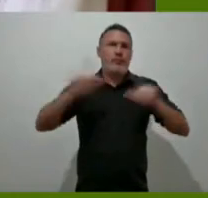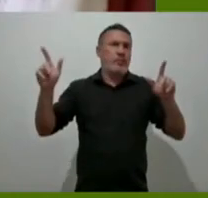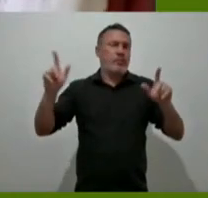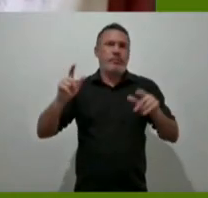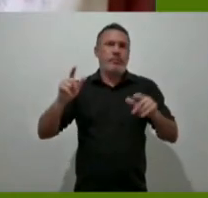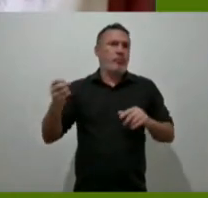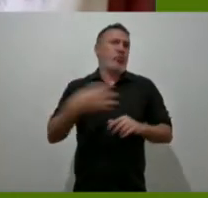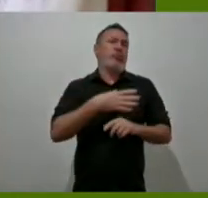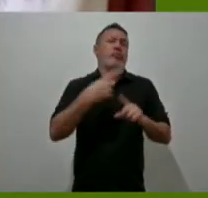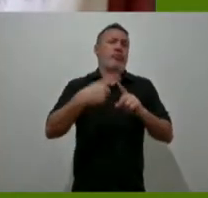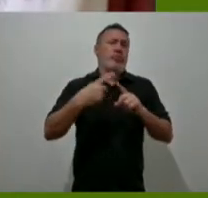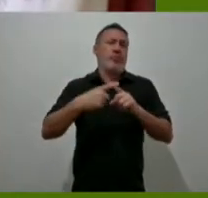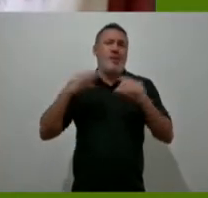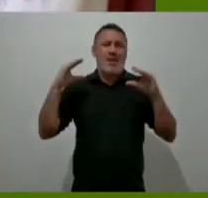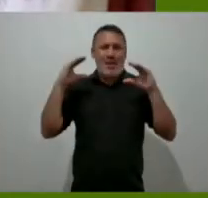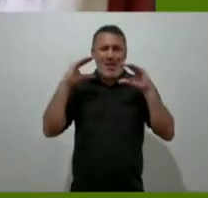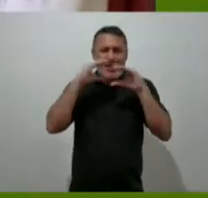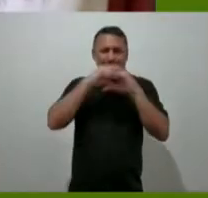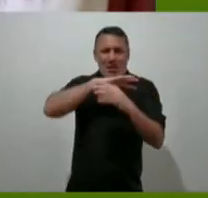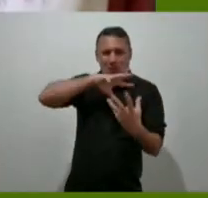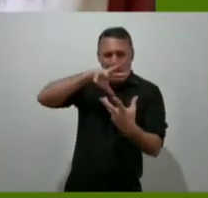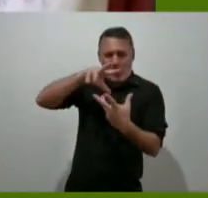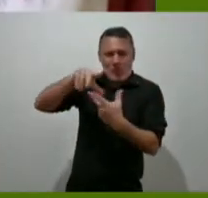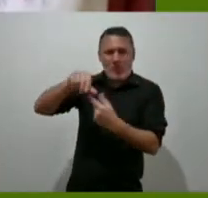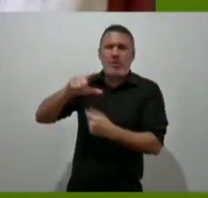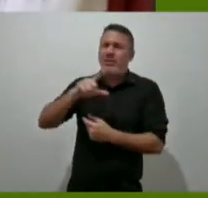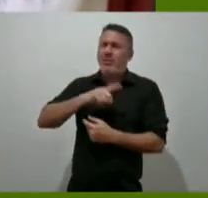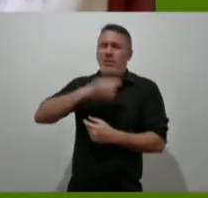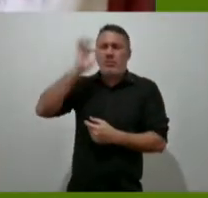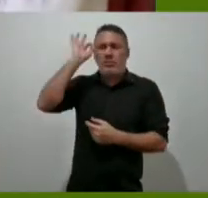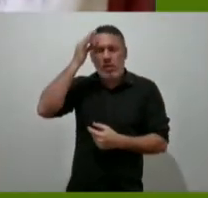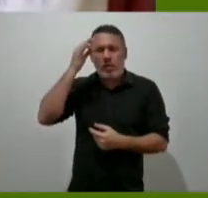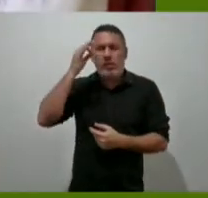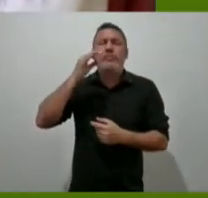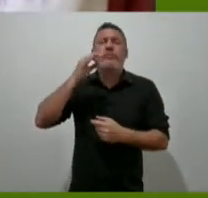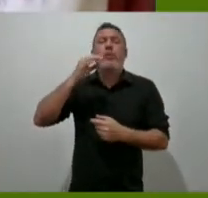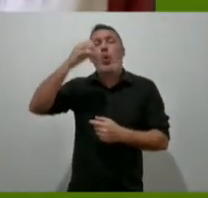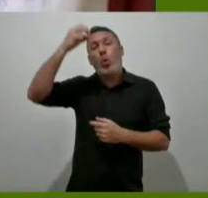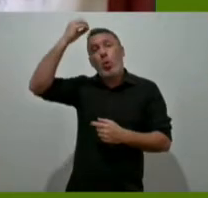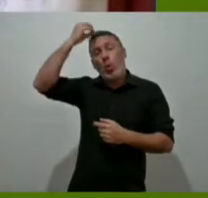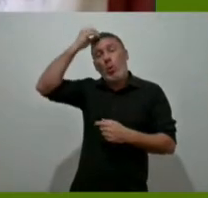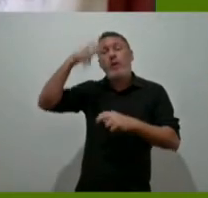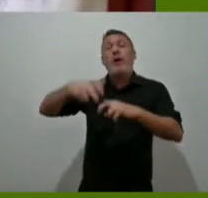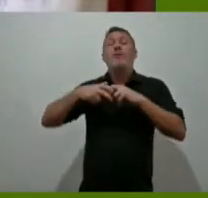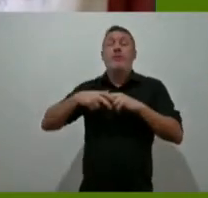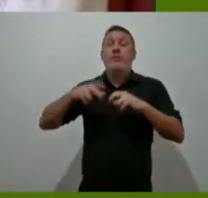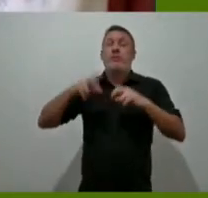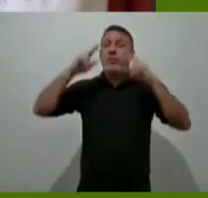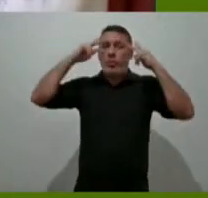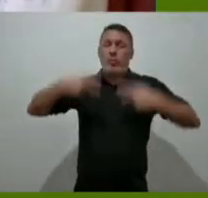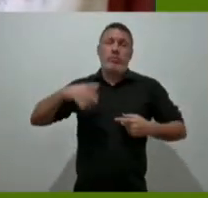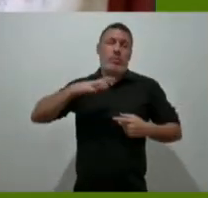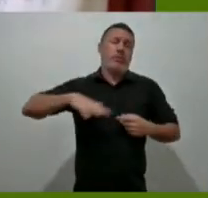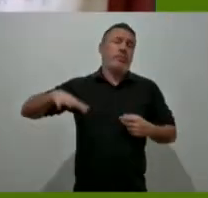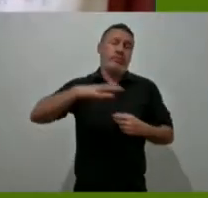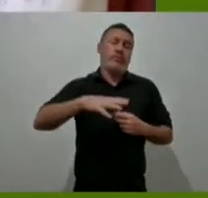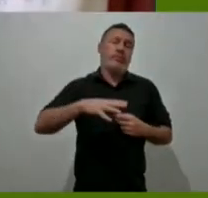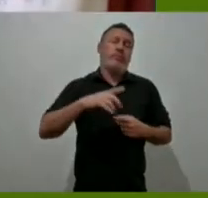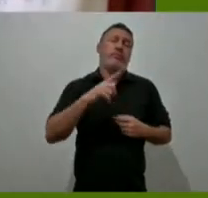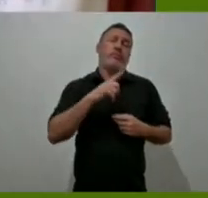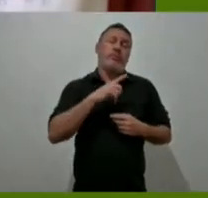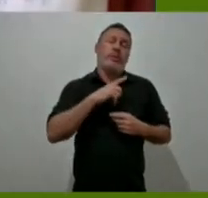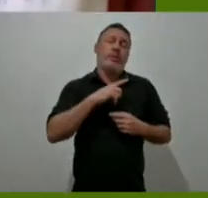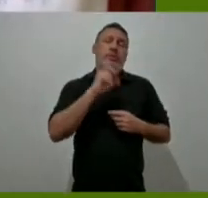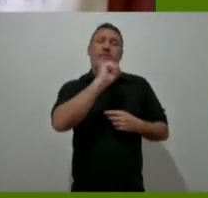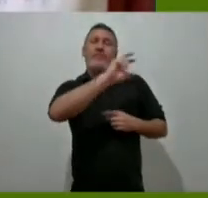forma acelerada e muito provocado por nós. A nossa emissão de dióxido de carbono ela é brutal e, ao